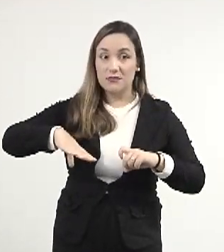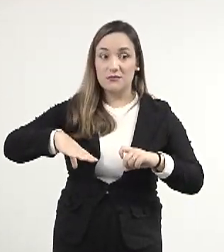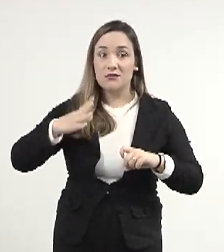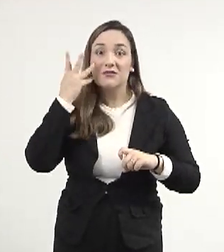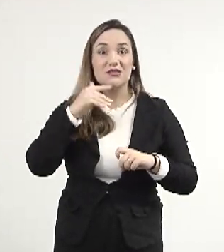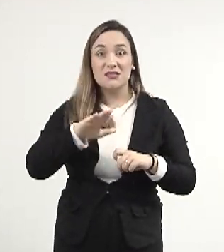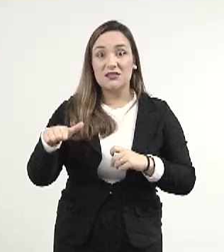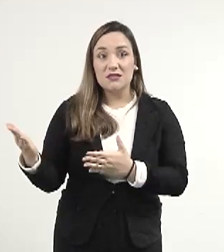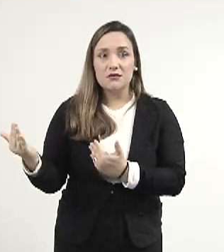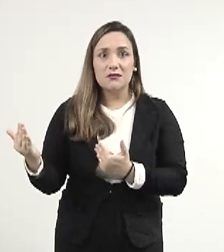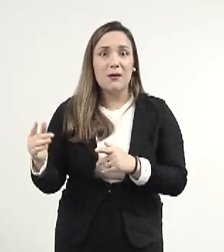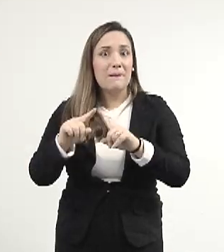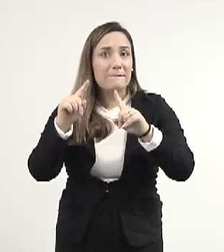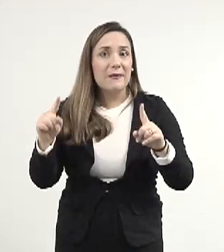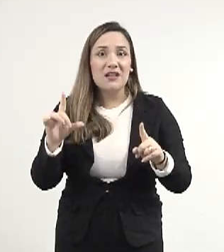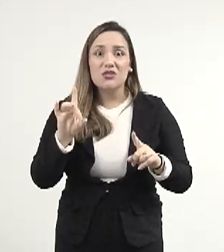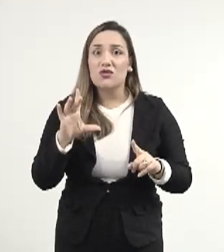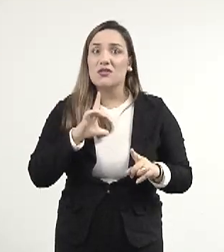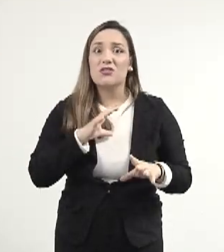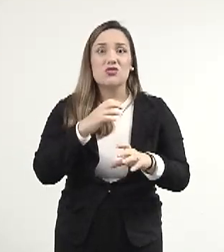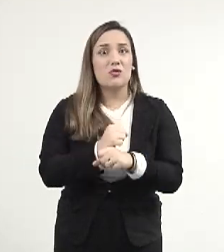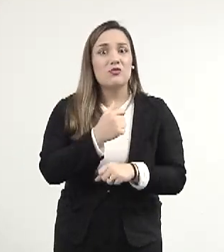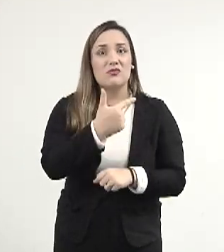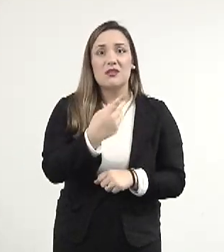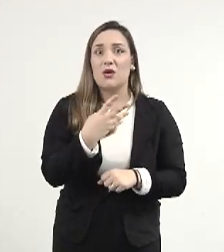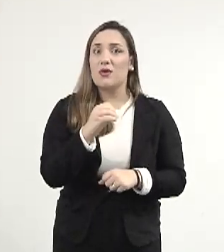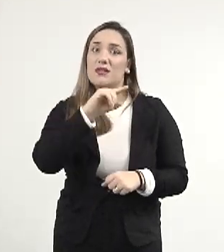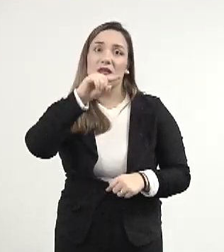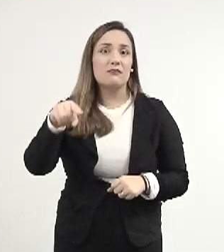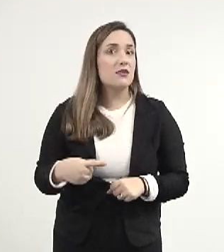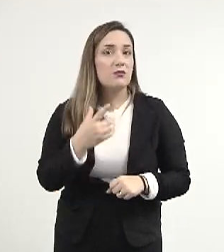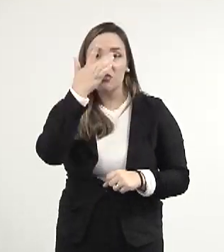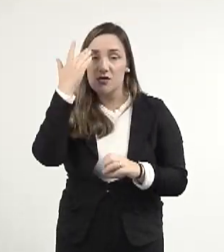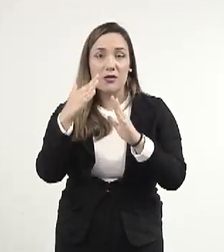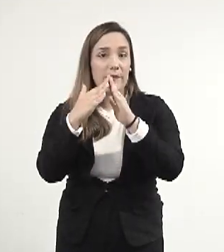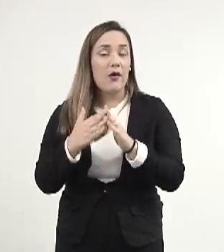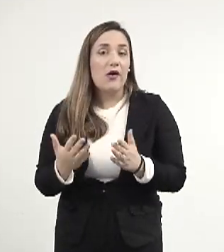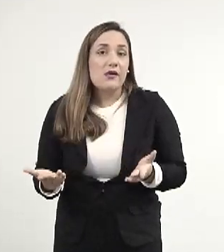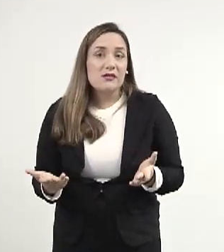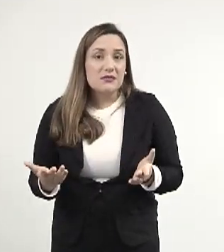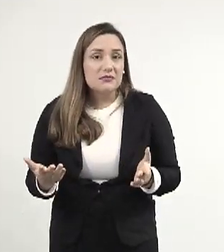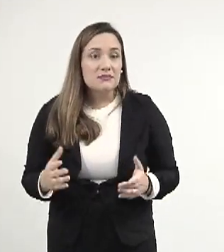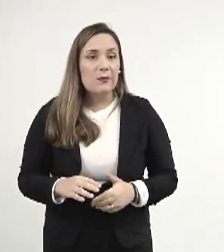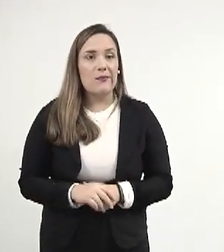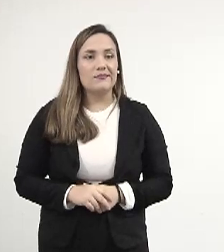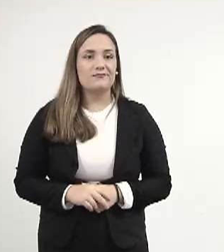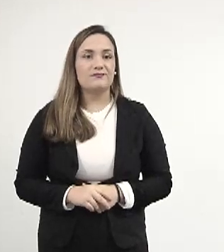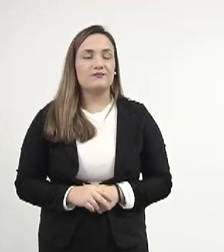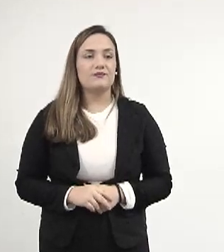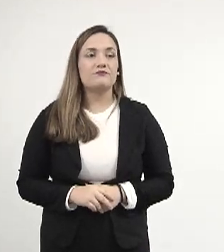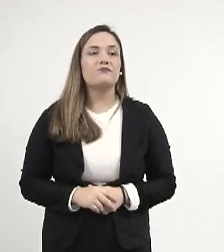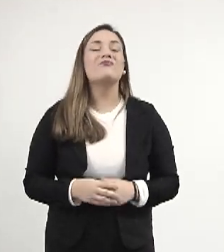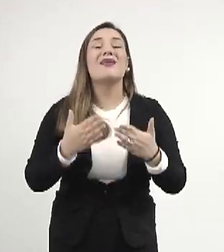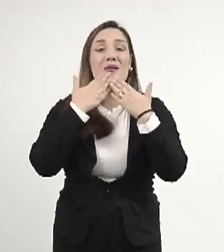ultrapassa 240 mil habitantes. Desses números, a gente vem agora para uma problemática ainda maior.